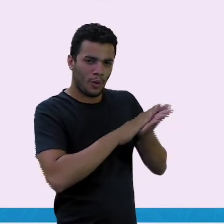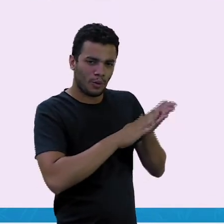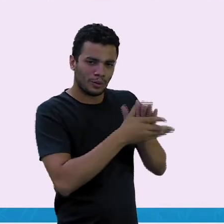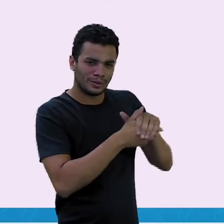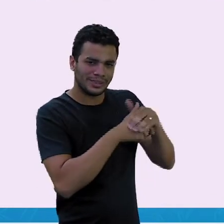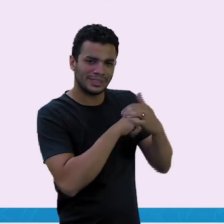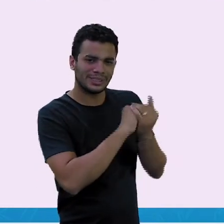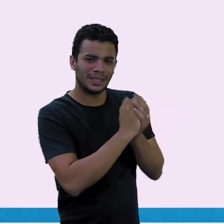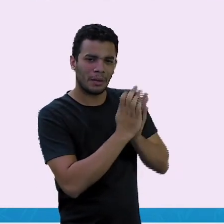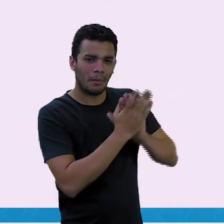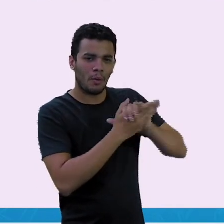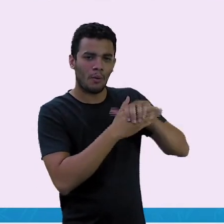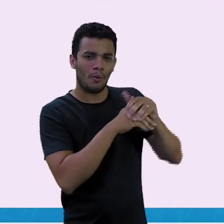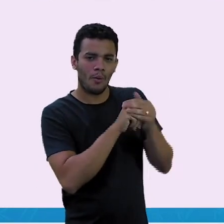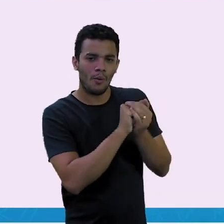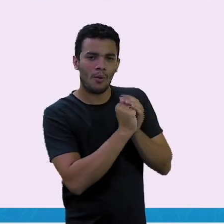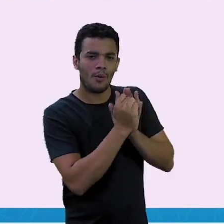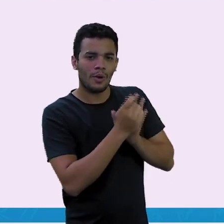10/8/2020.